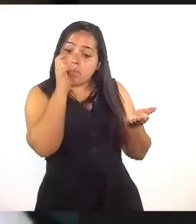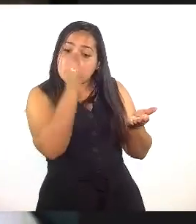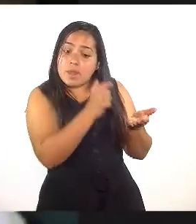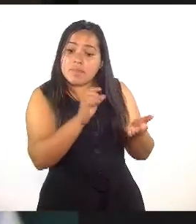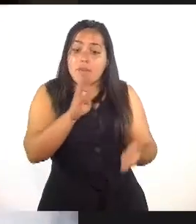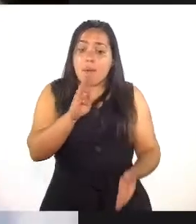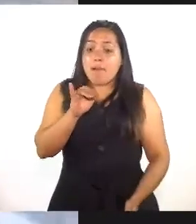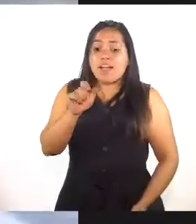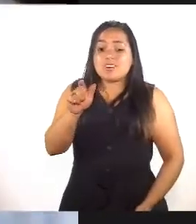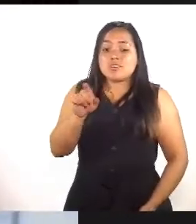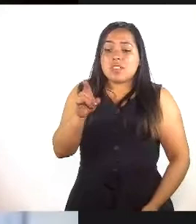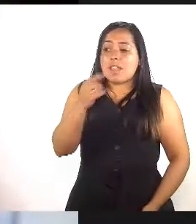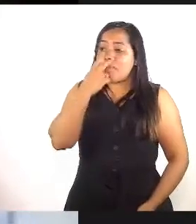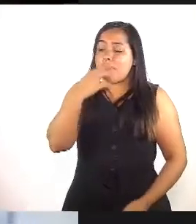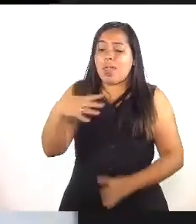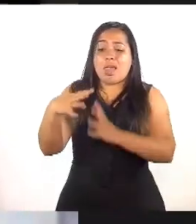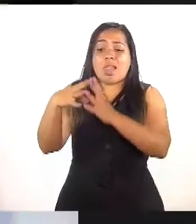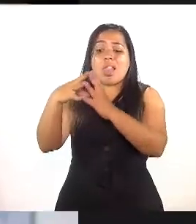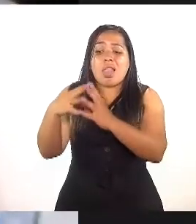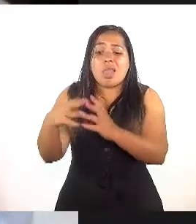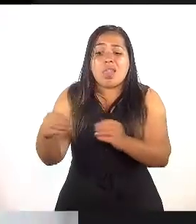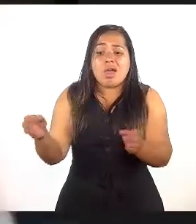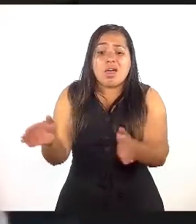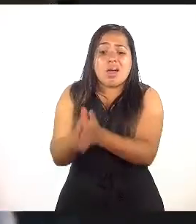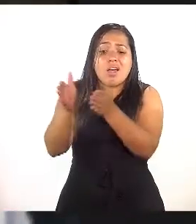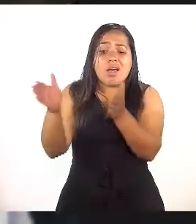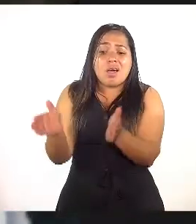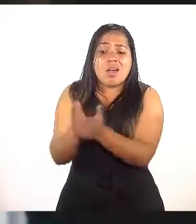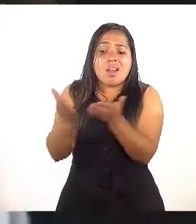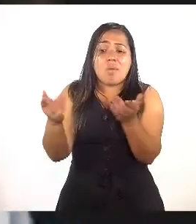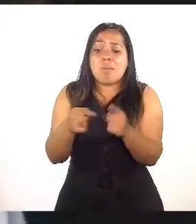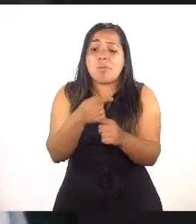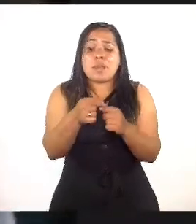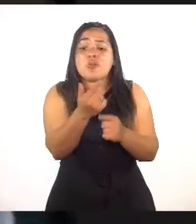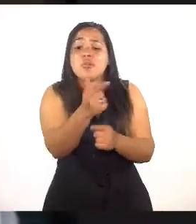muito esvaziada, principalmente na questão de abastecimento de água